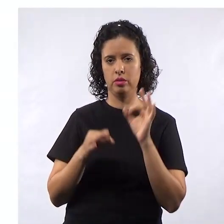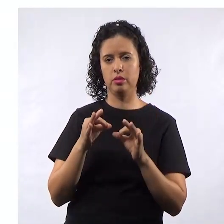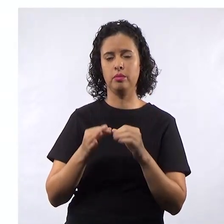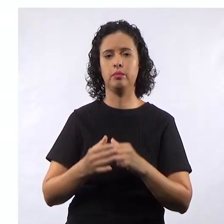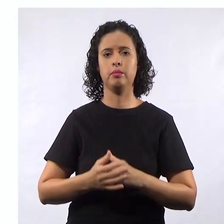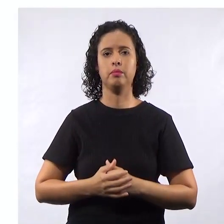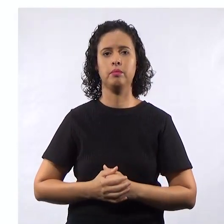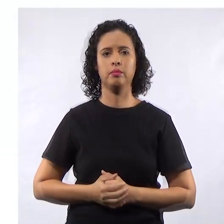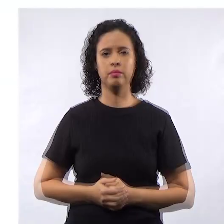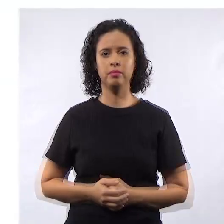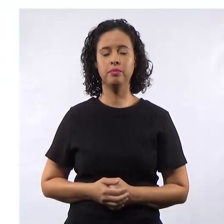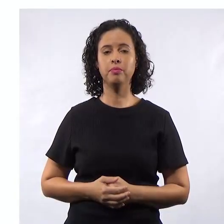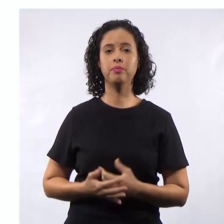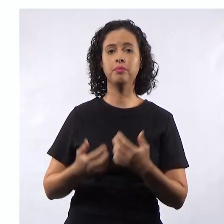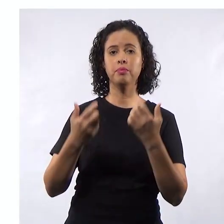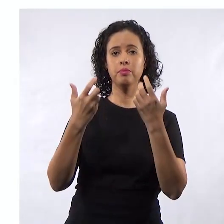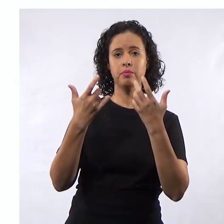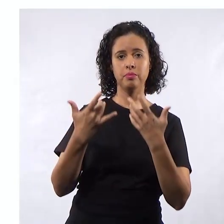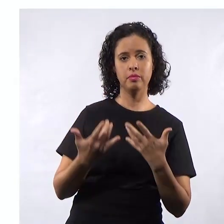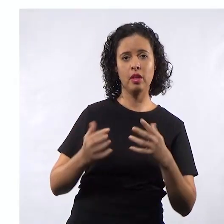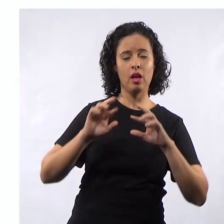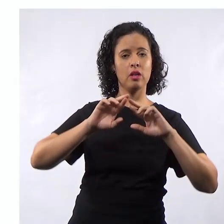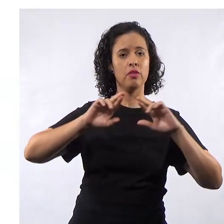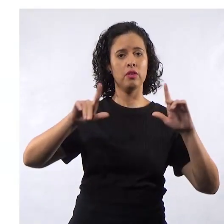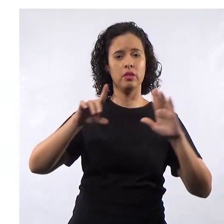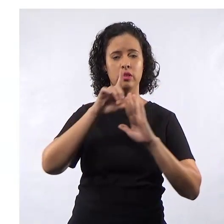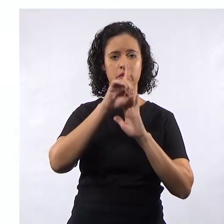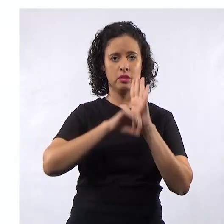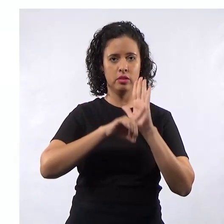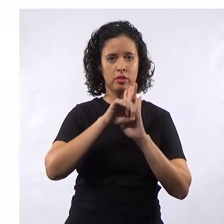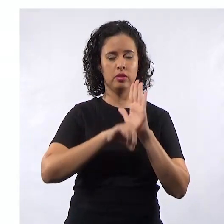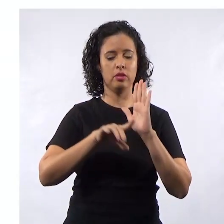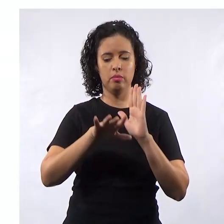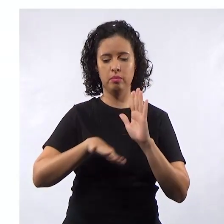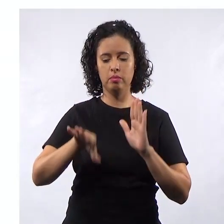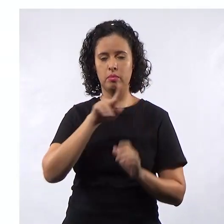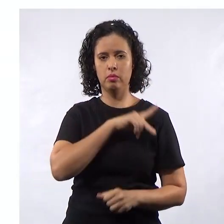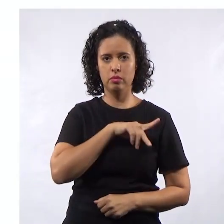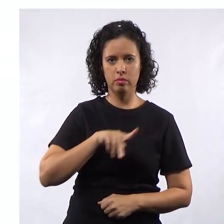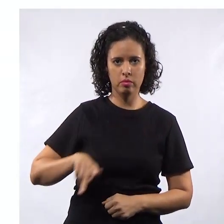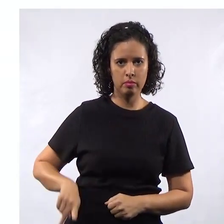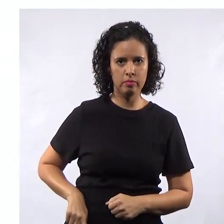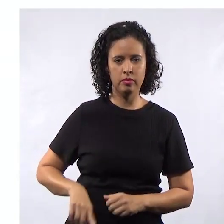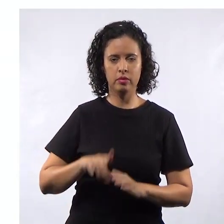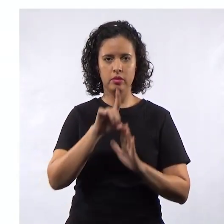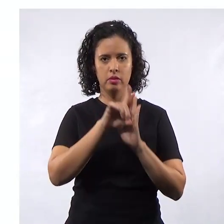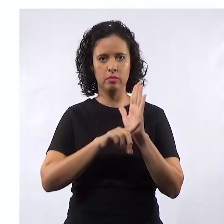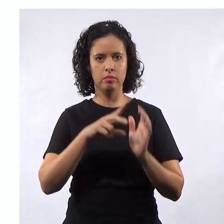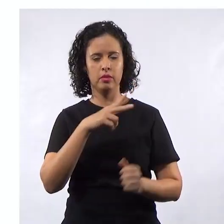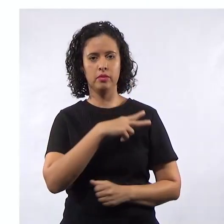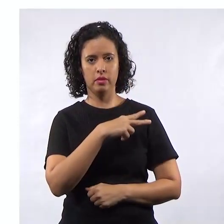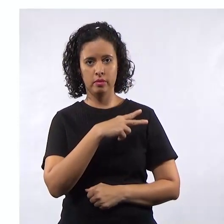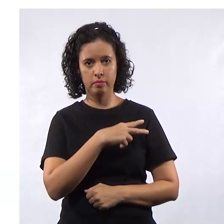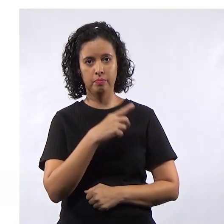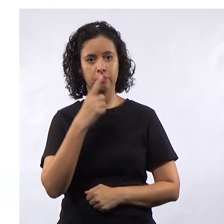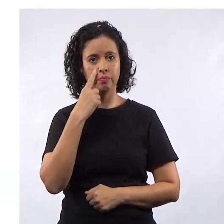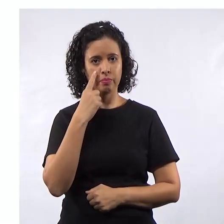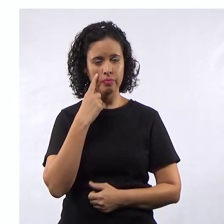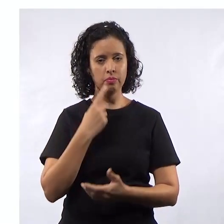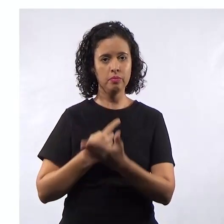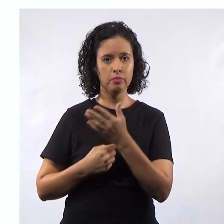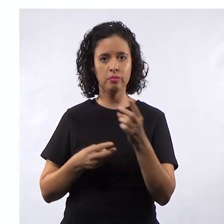tá? Vamos falar aqui sobre a diferença entre direito público e direito privado, tá, pessoal? Olha